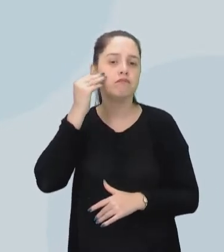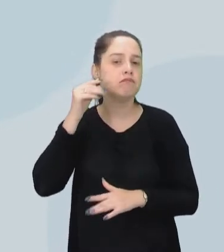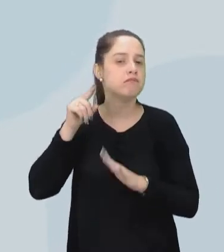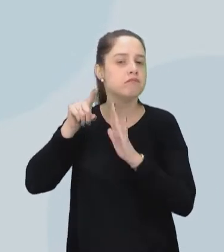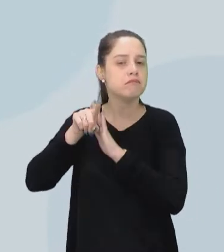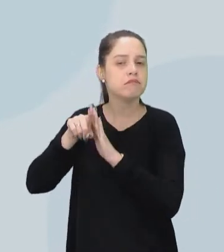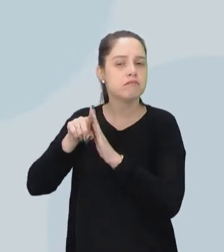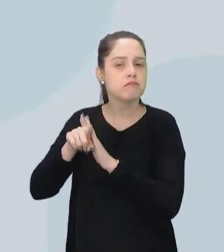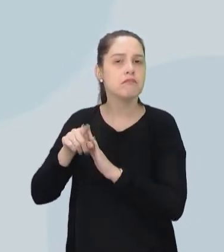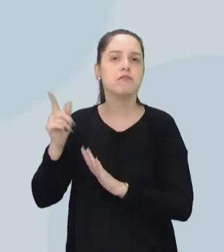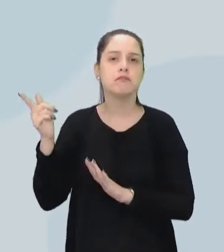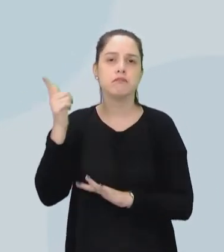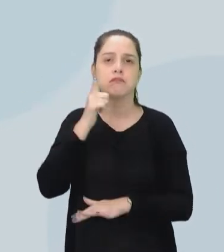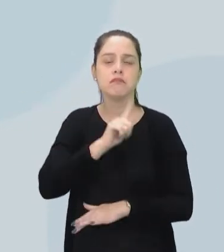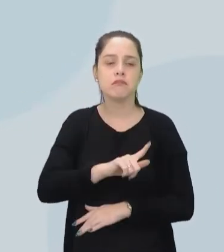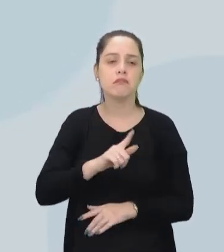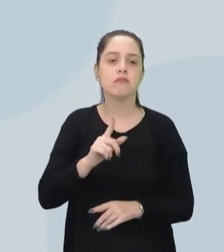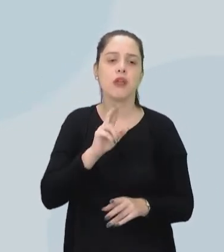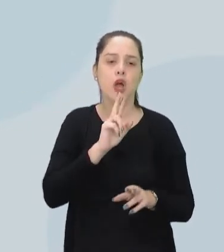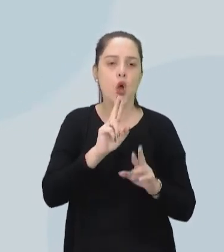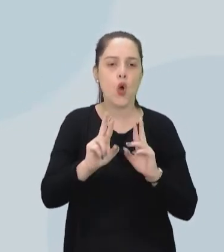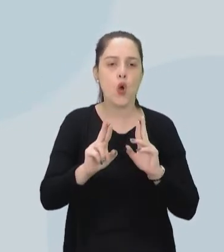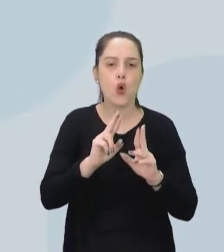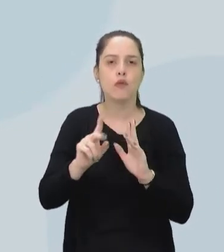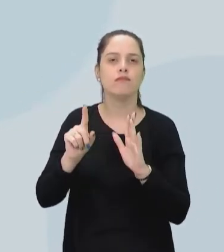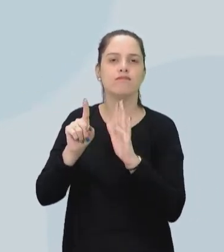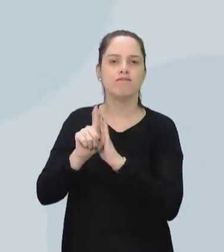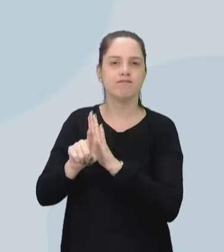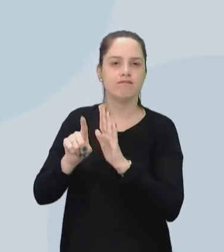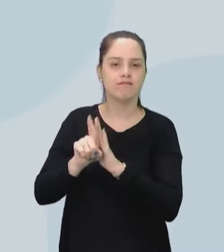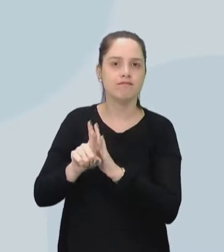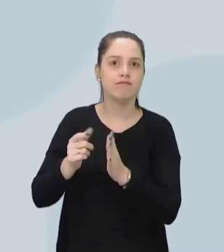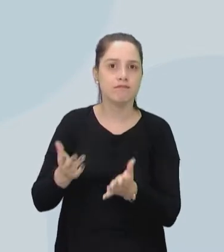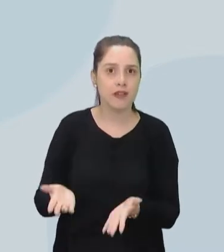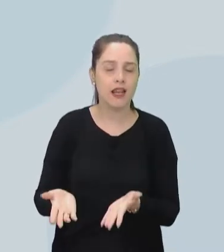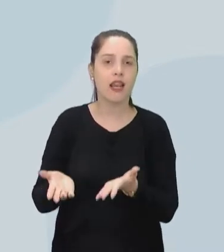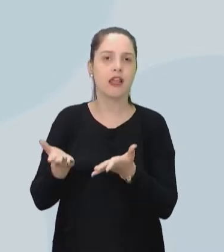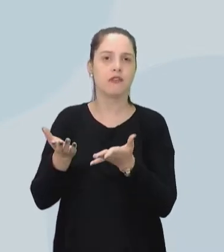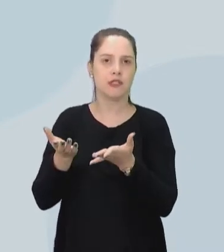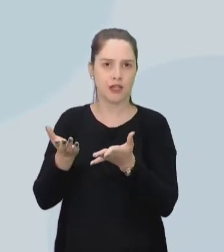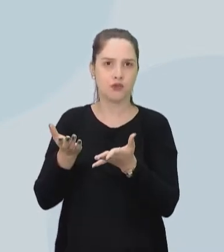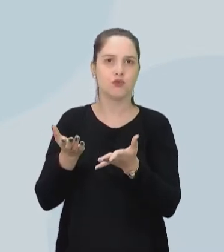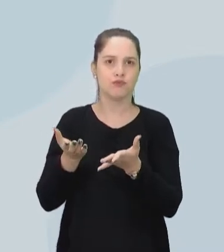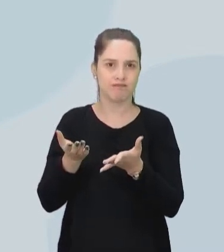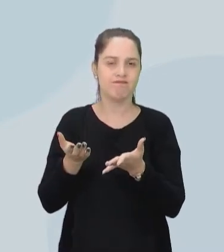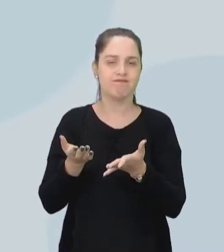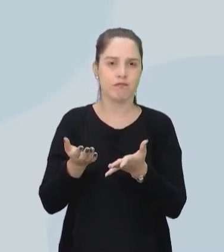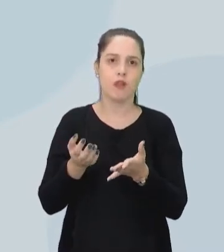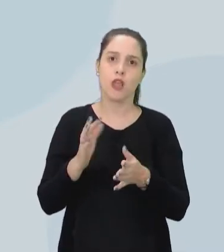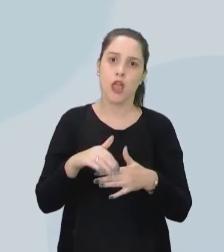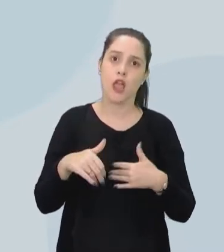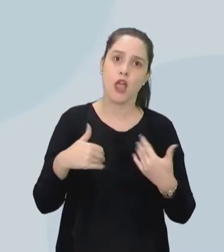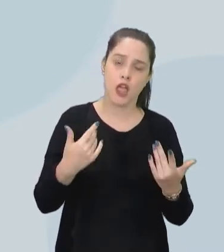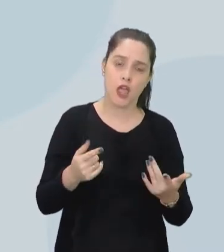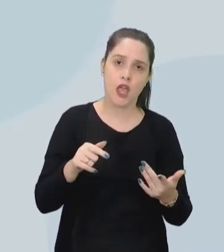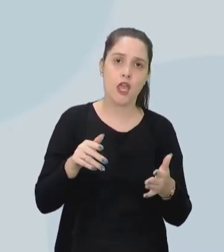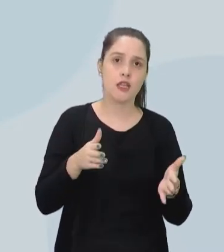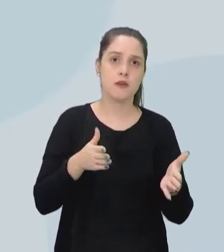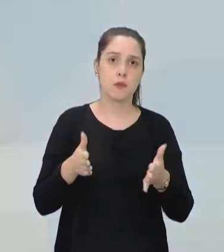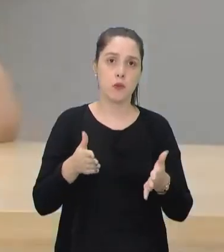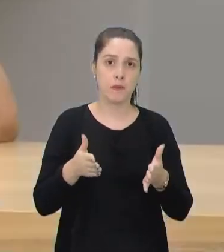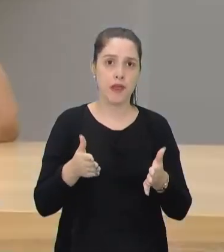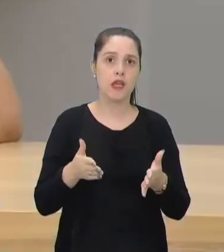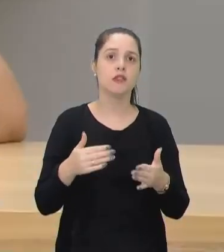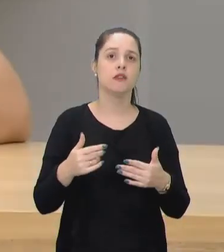são realizados para responder aos questionamentos levantados. Então, nesse momento